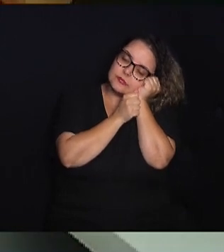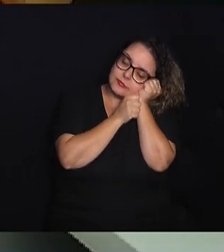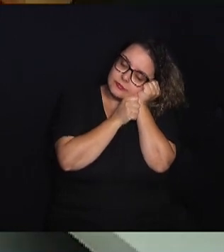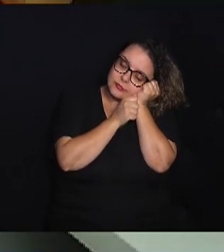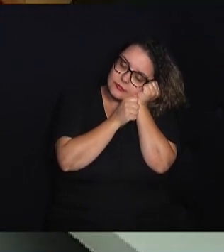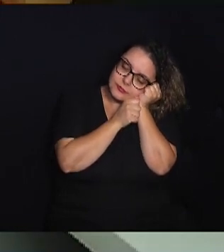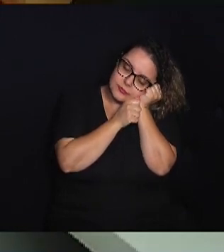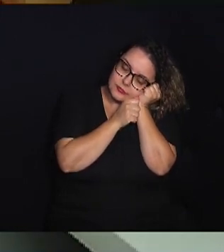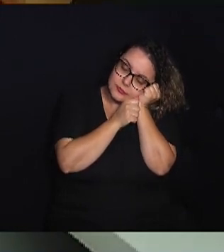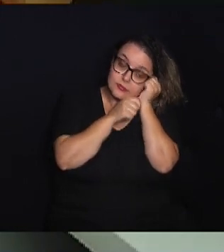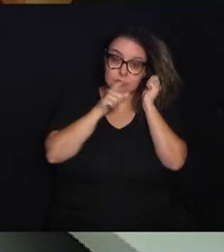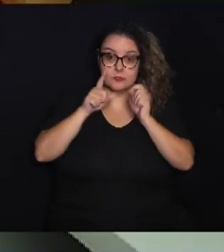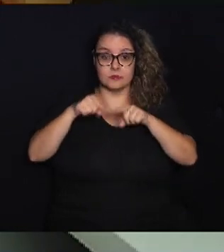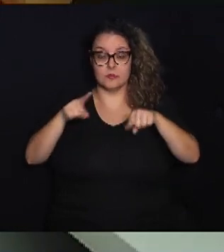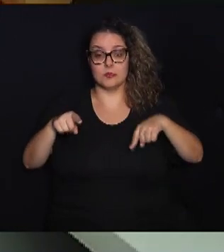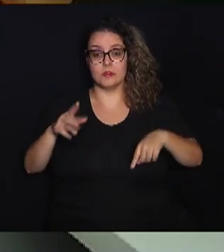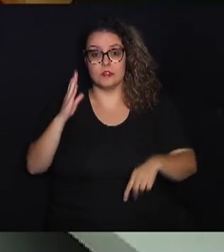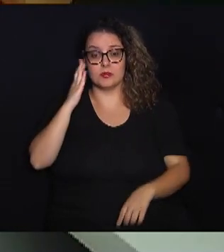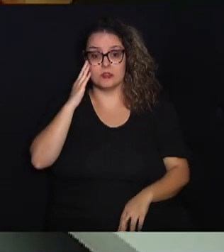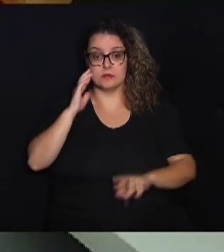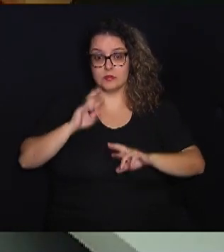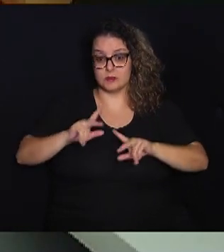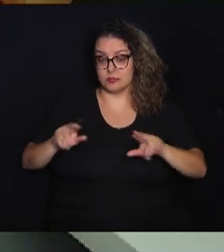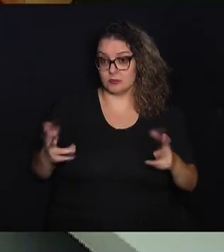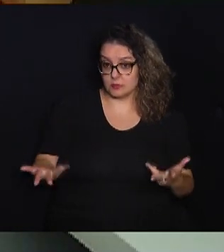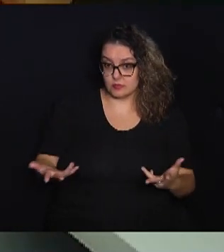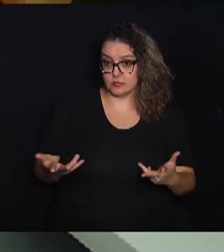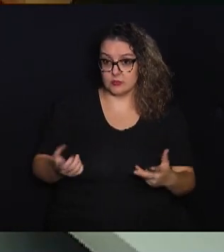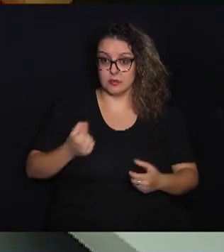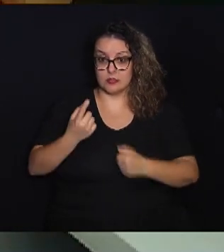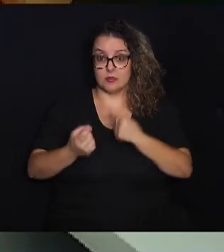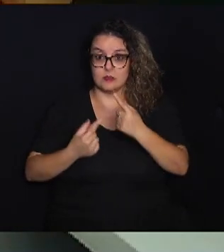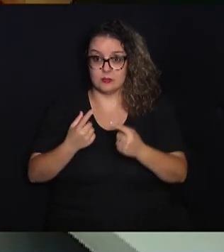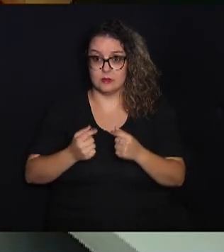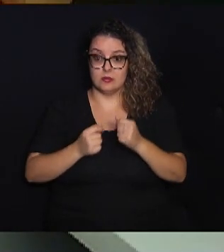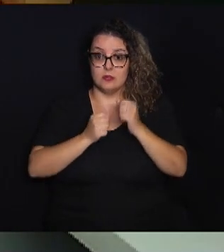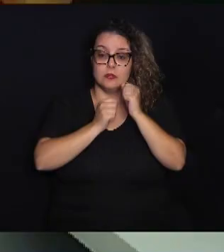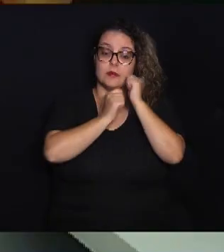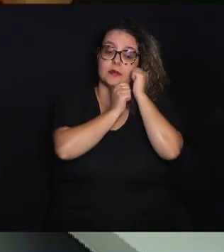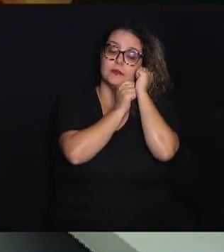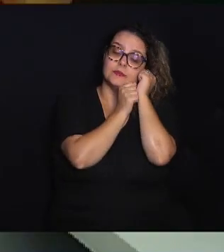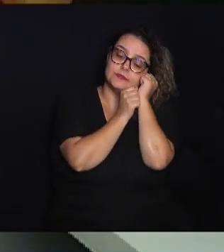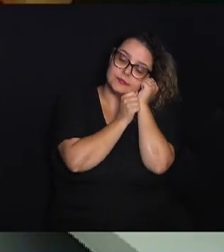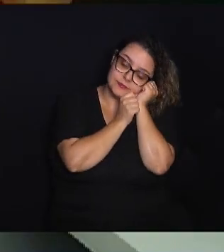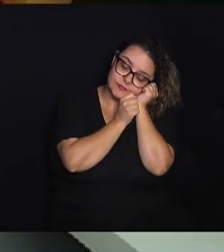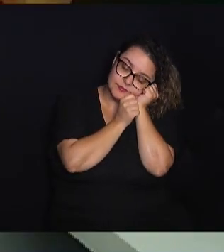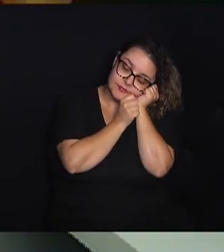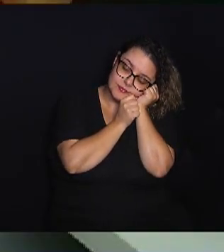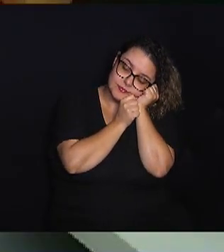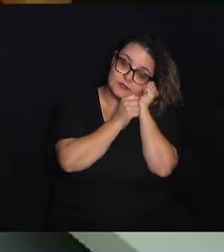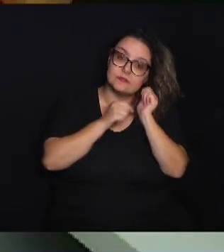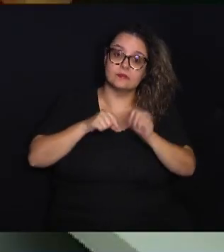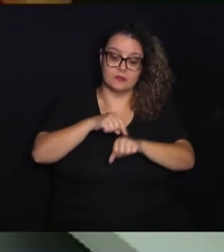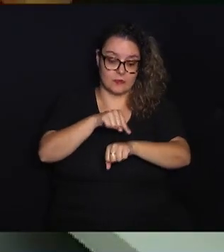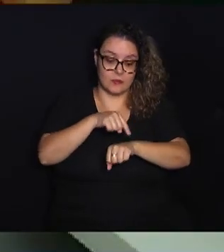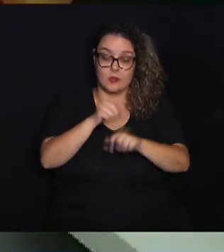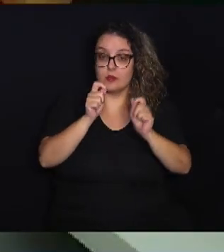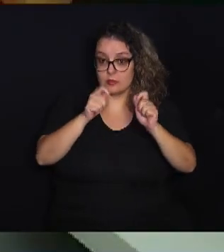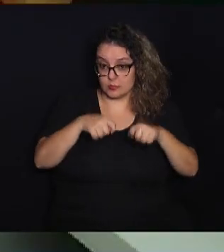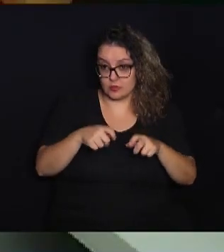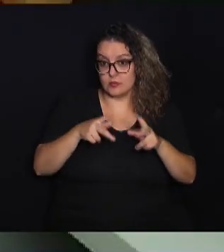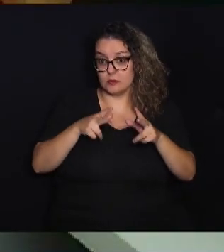entendimentos muito grande. Algumas pessoas consideram que dormir bem para elas é dormir um número de horas suficiente, como